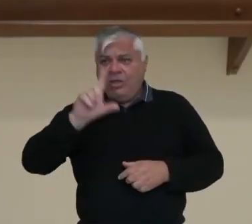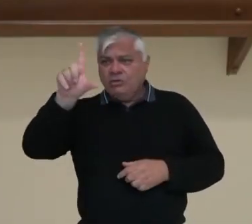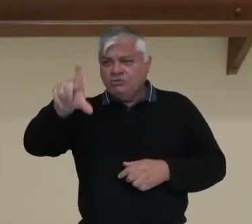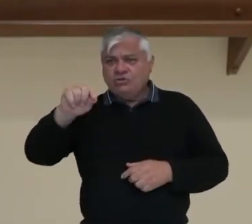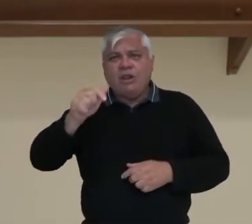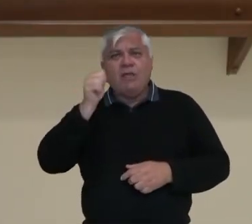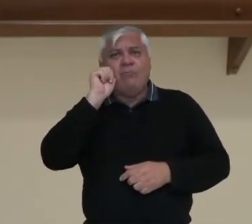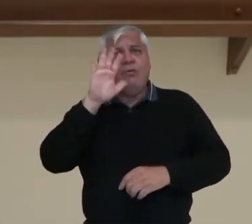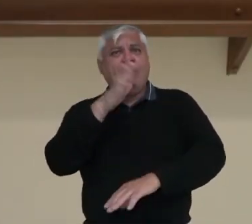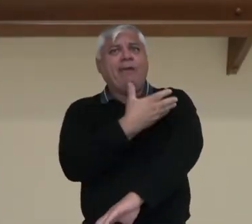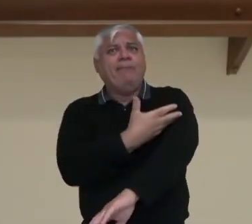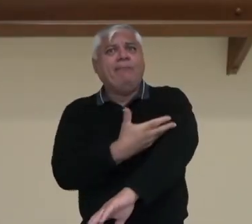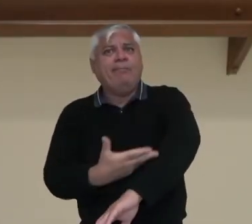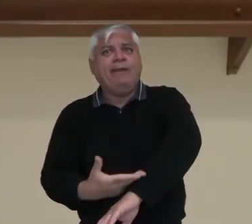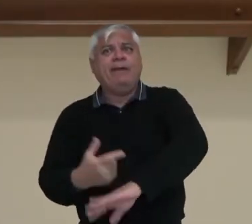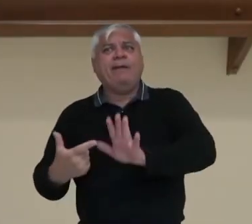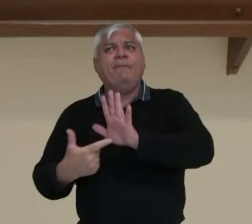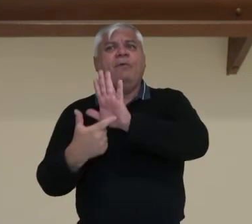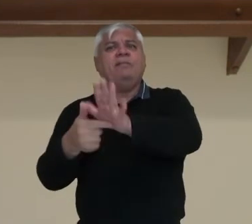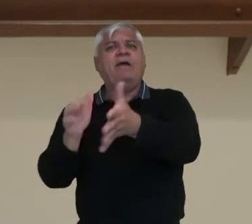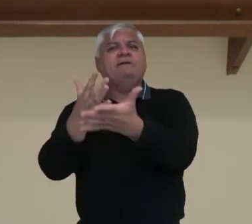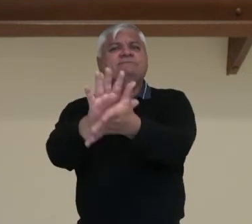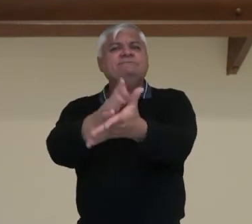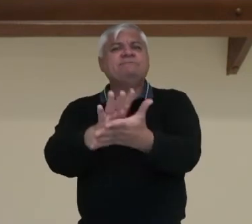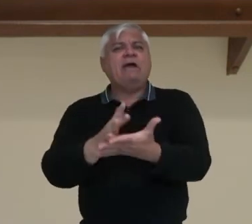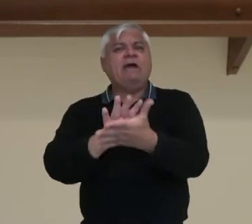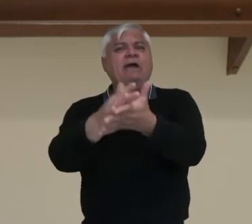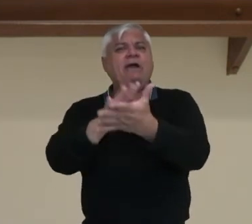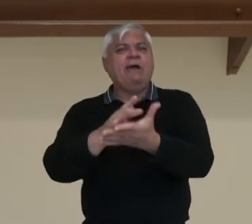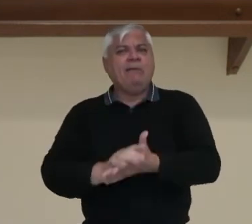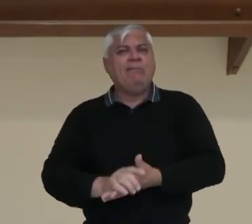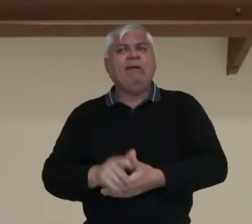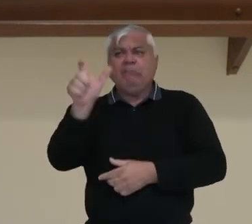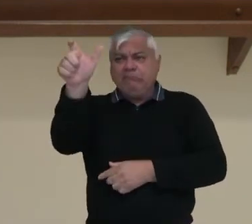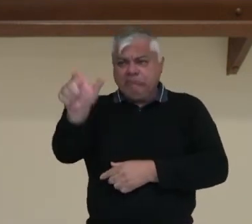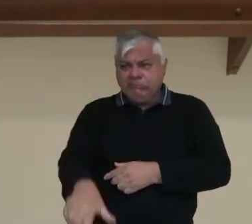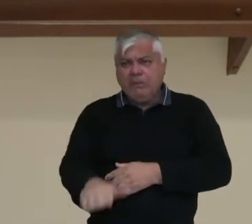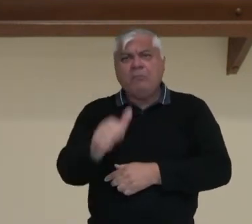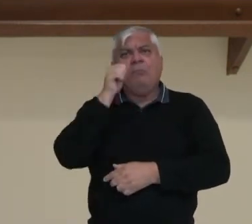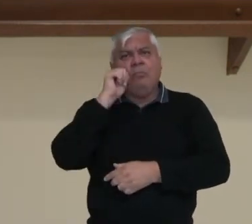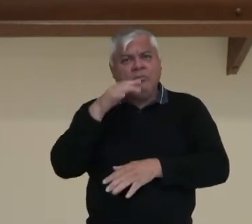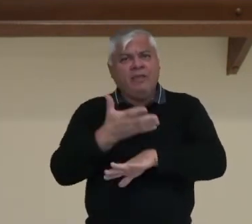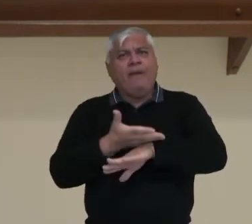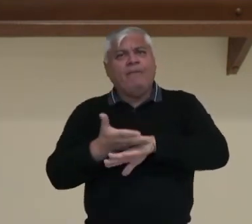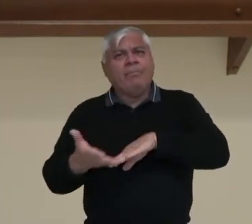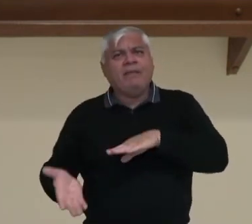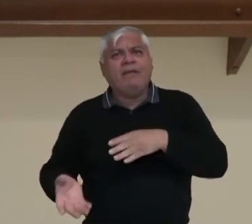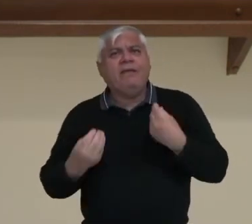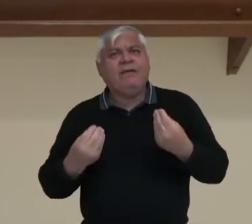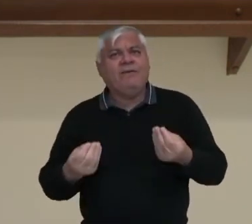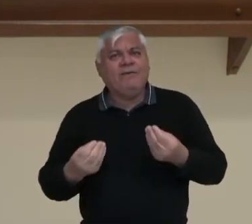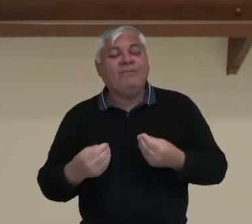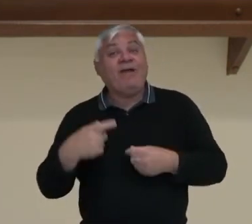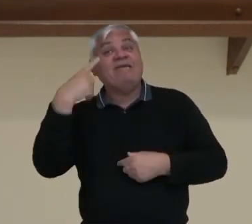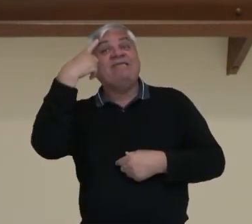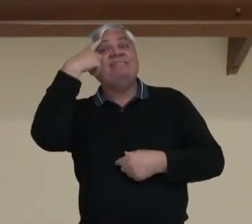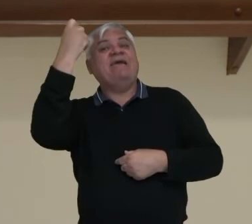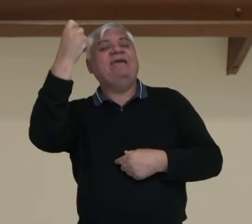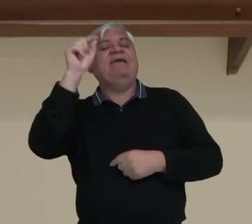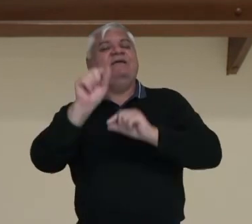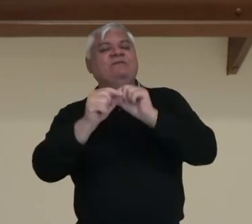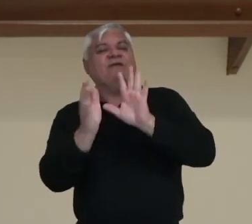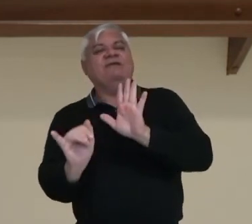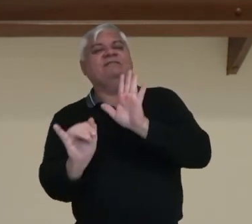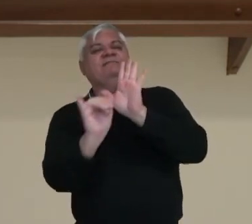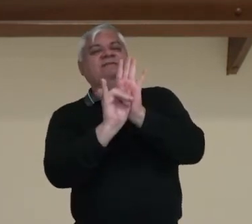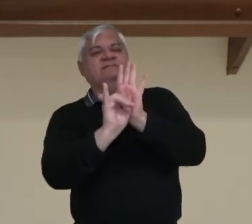branca para divulgar o samba nacional era bem interessante para a gente pensar como que se construía também essa ideia dessa